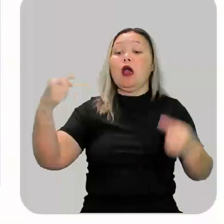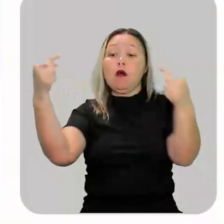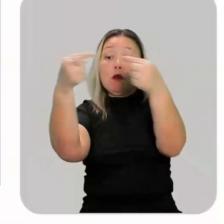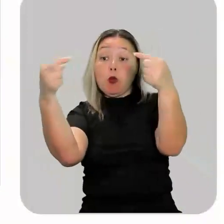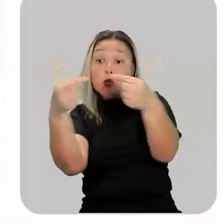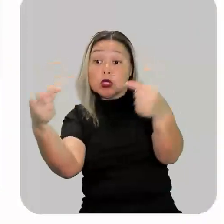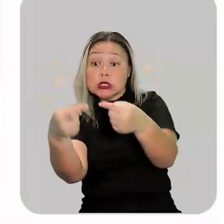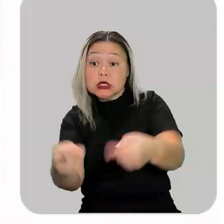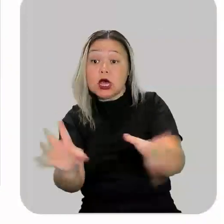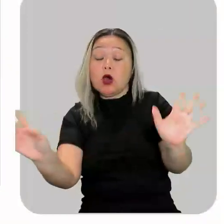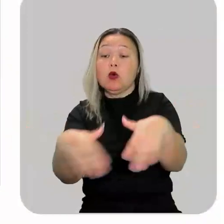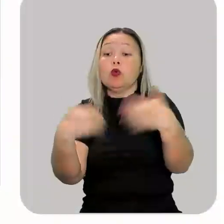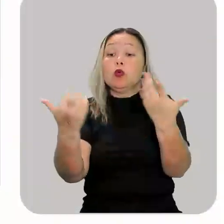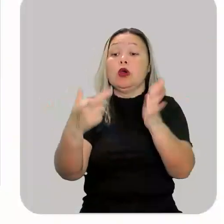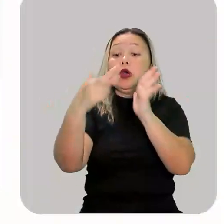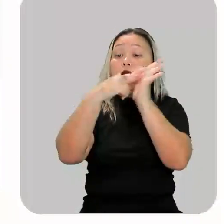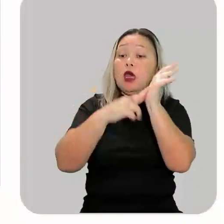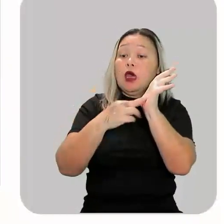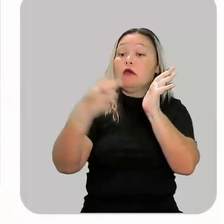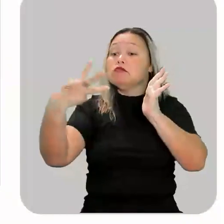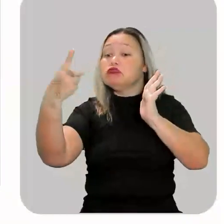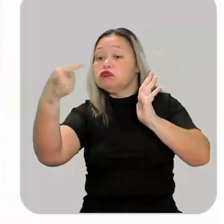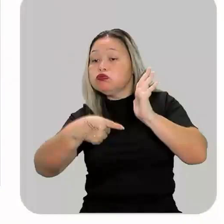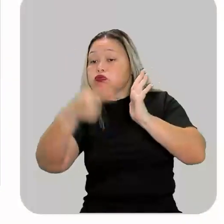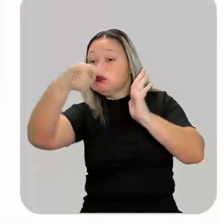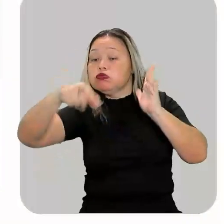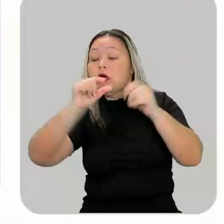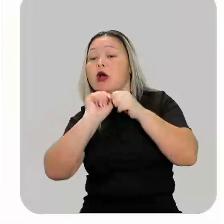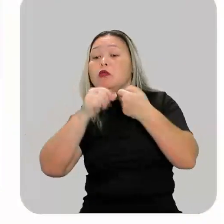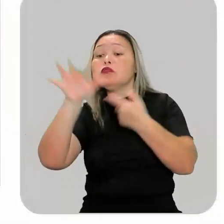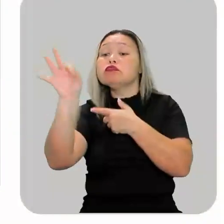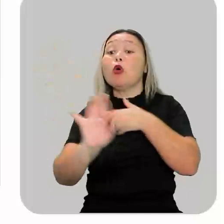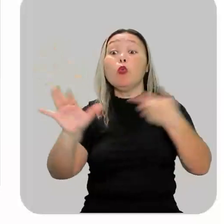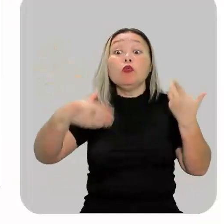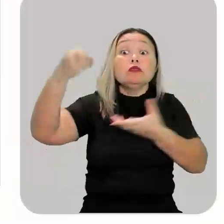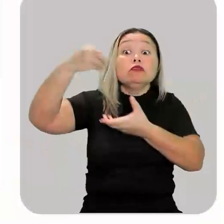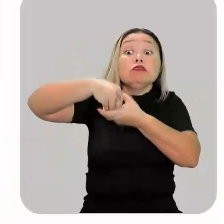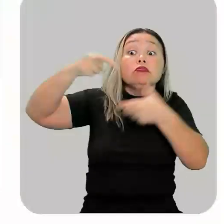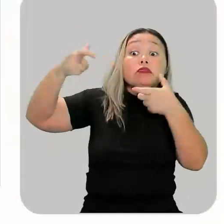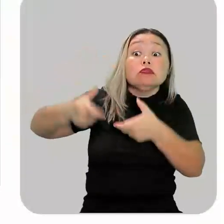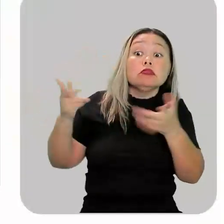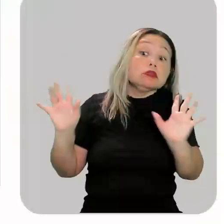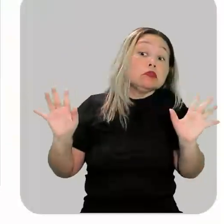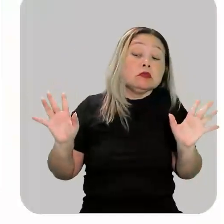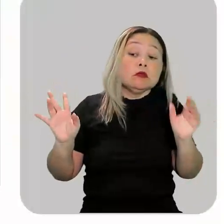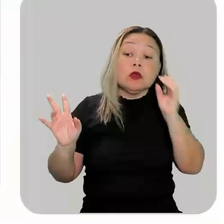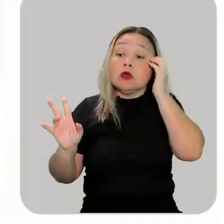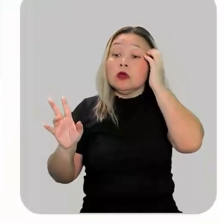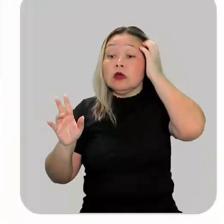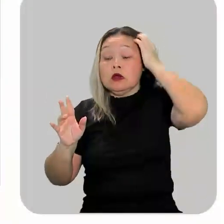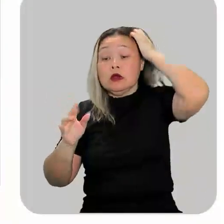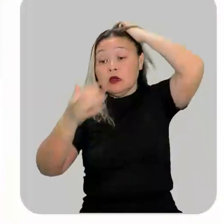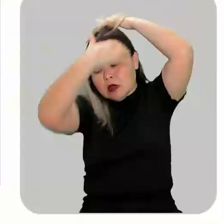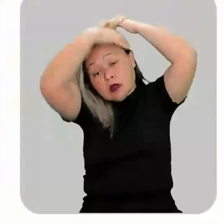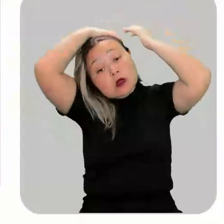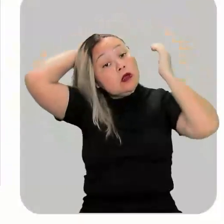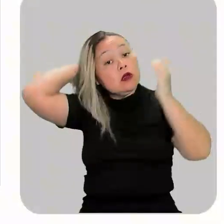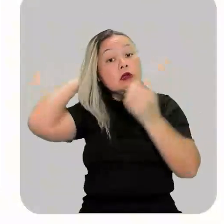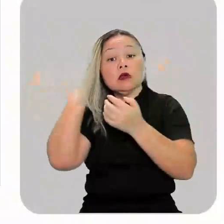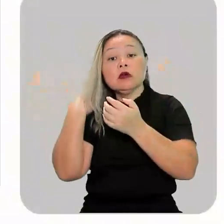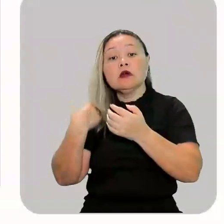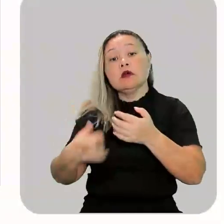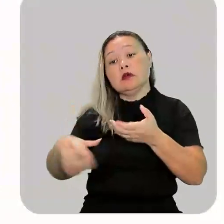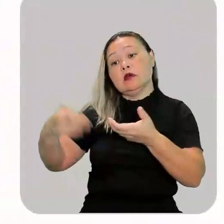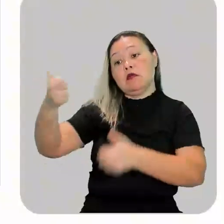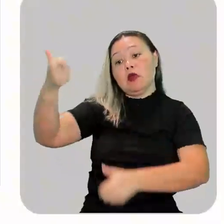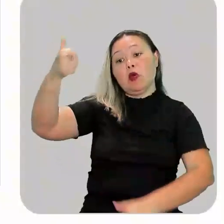proporção, regra de 3, porcentagem, onde está isso, gente? Olha aqui, pessoal, na maioria das vezes se encontra